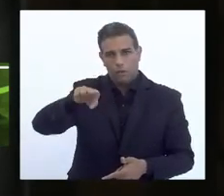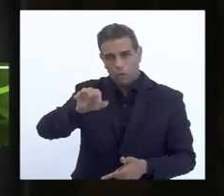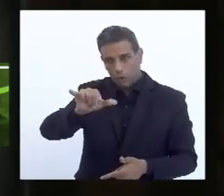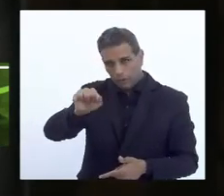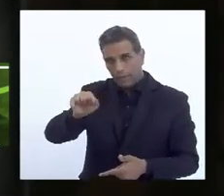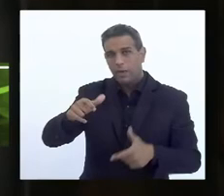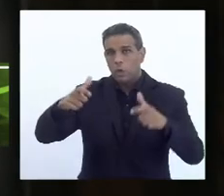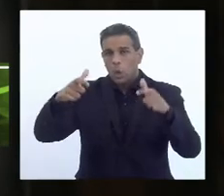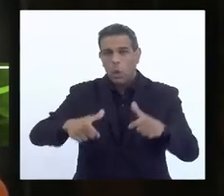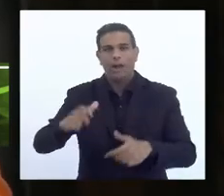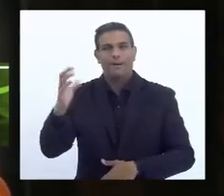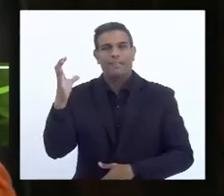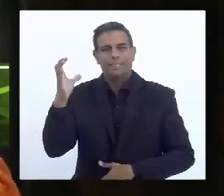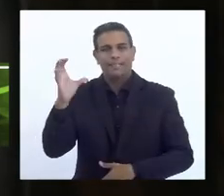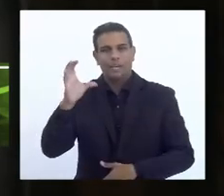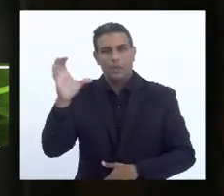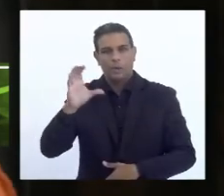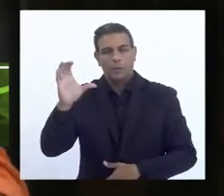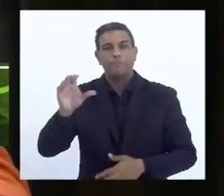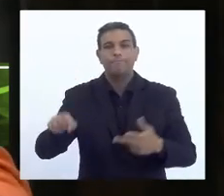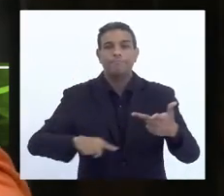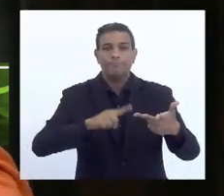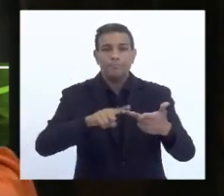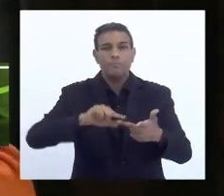cidade de Niterói,